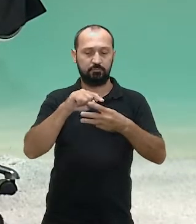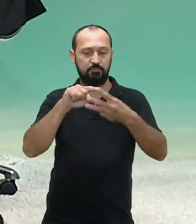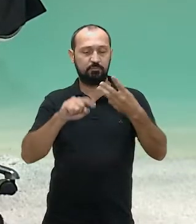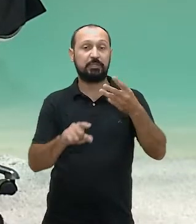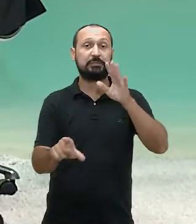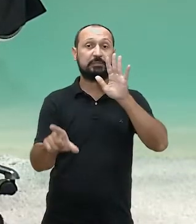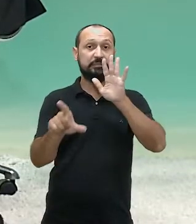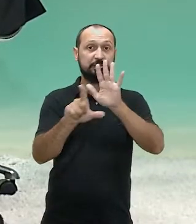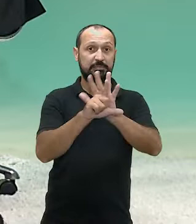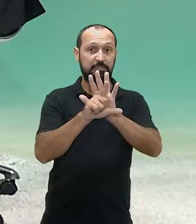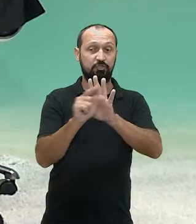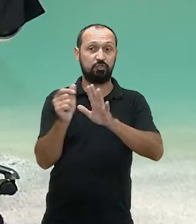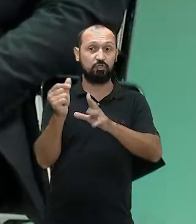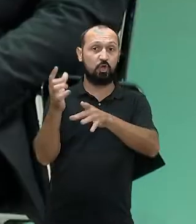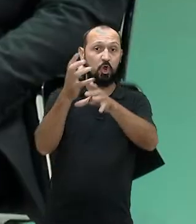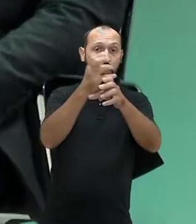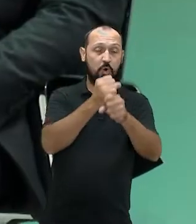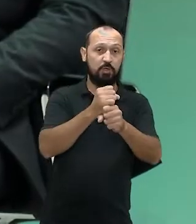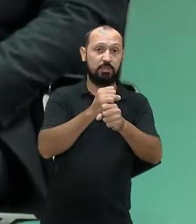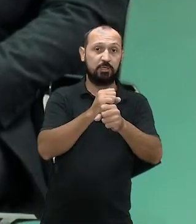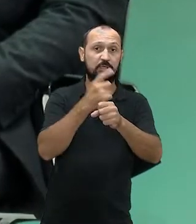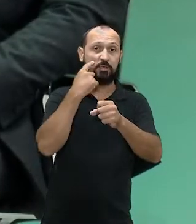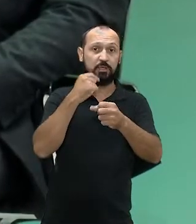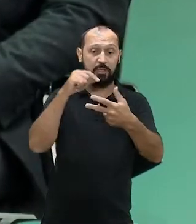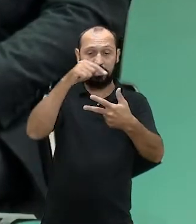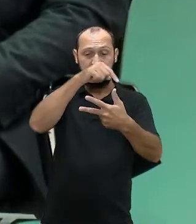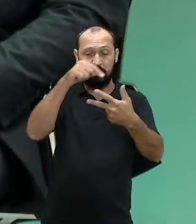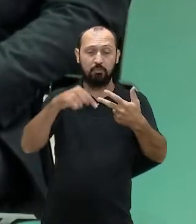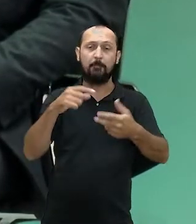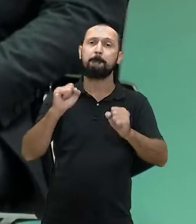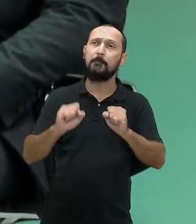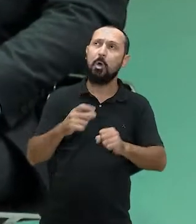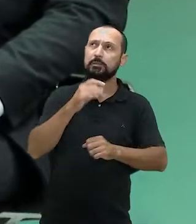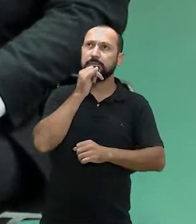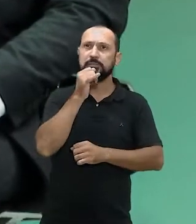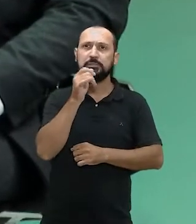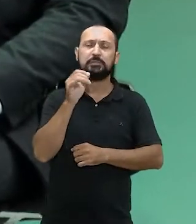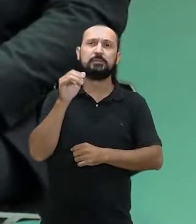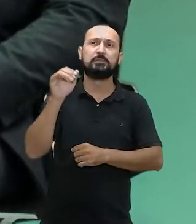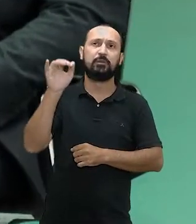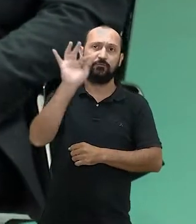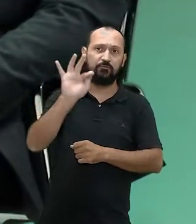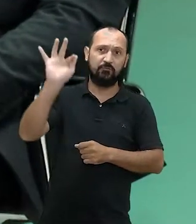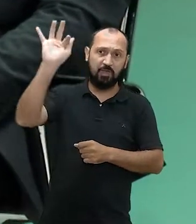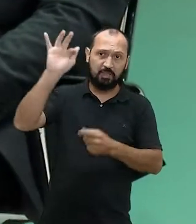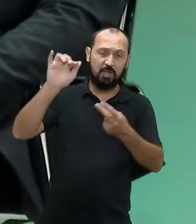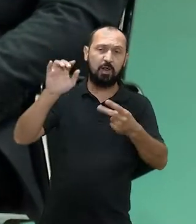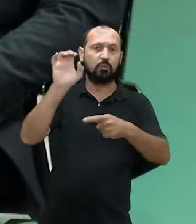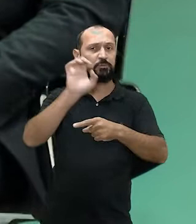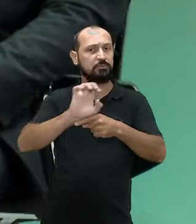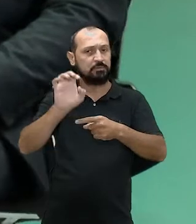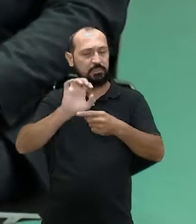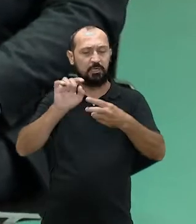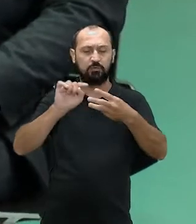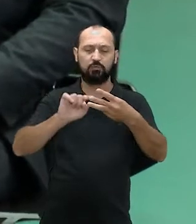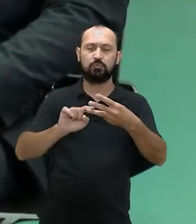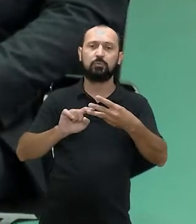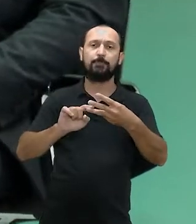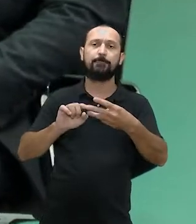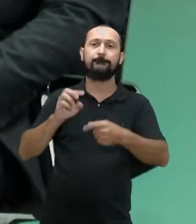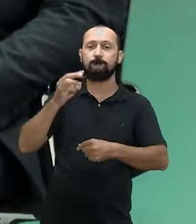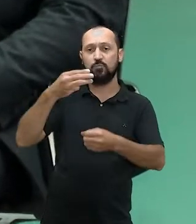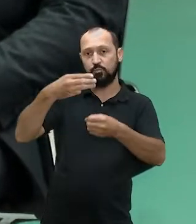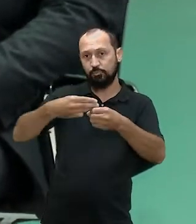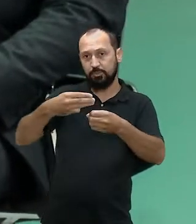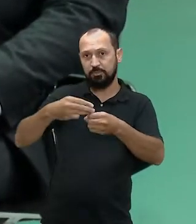leis orçamentárias que cada ente da federação, seja a União, os estados e os municípios, elaboram todo